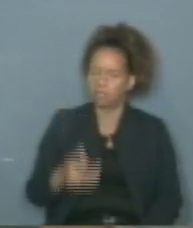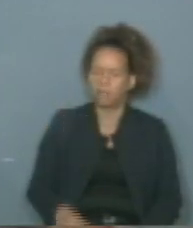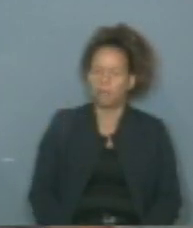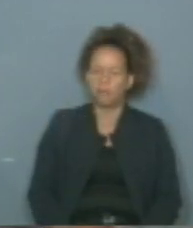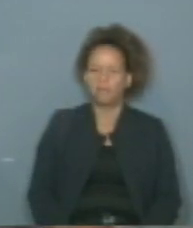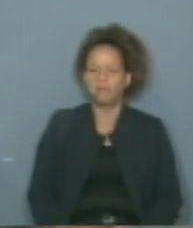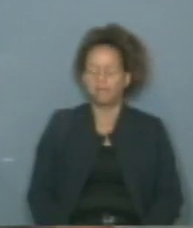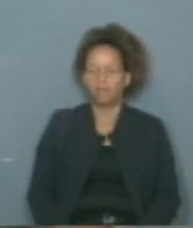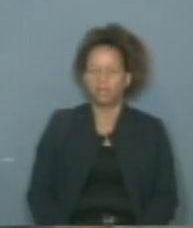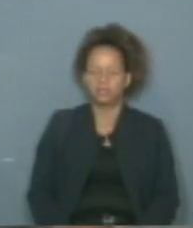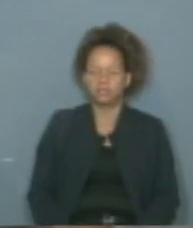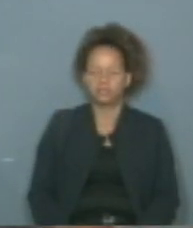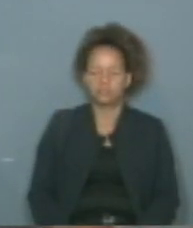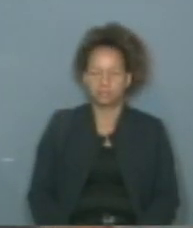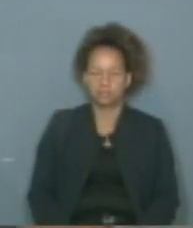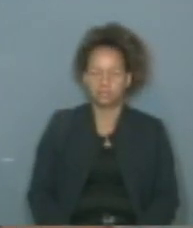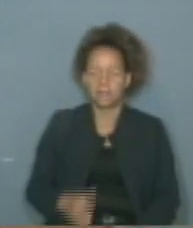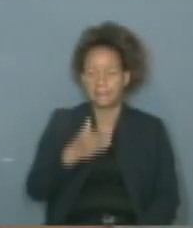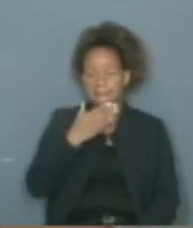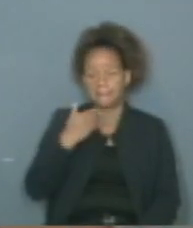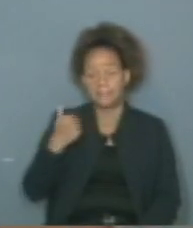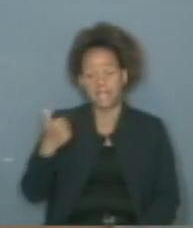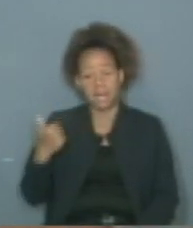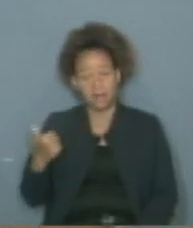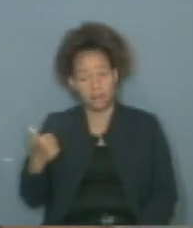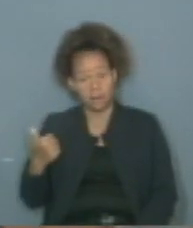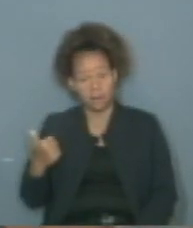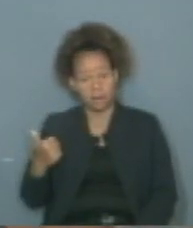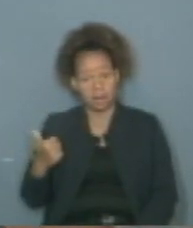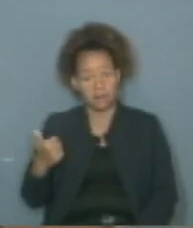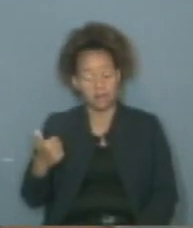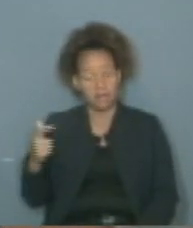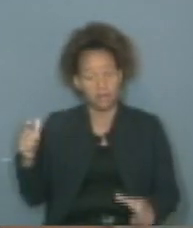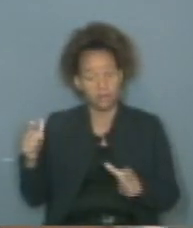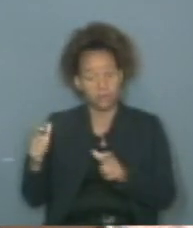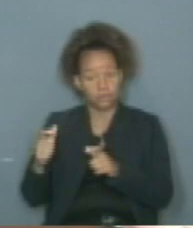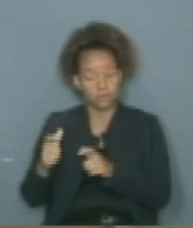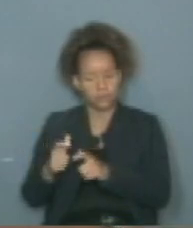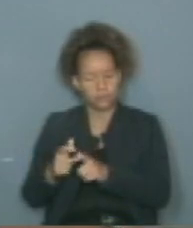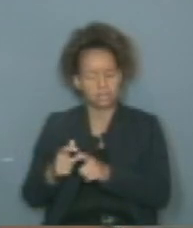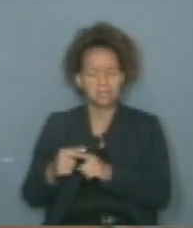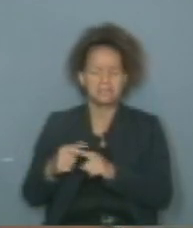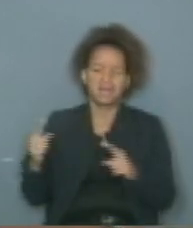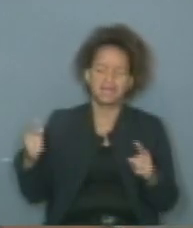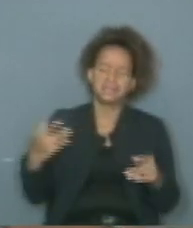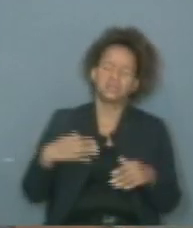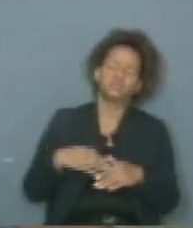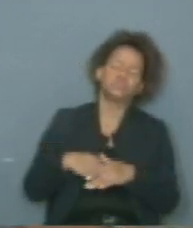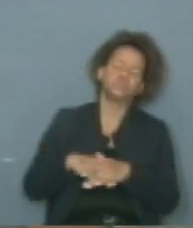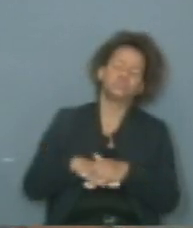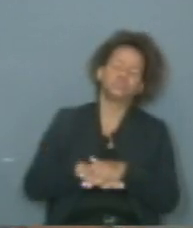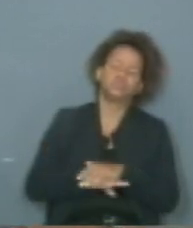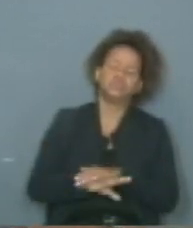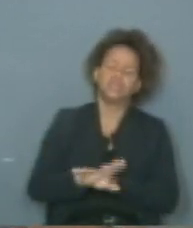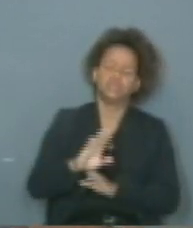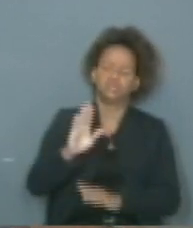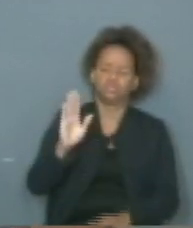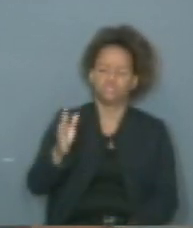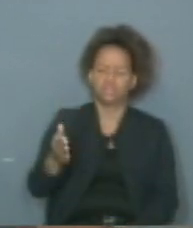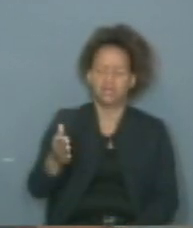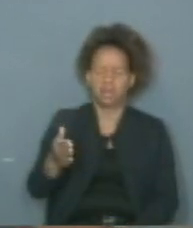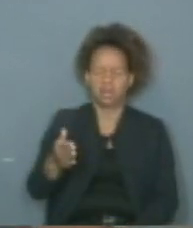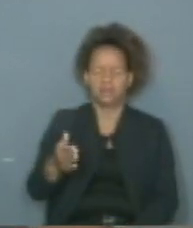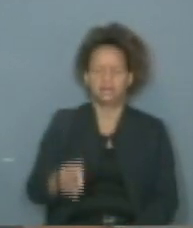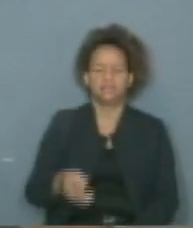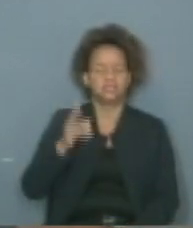realidade. É melhor a gente reduzir danos, mas a gente está muito acostumado